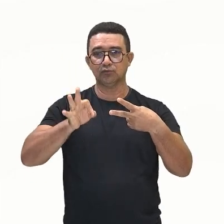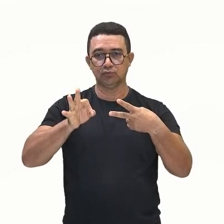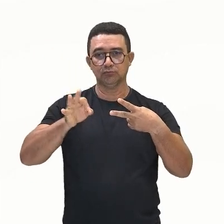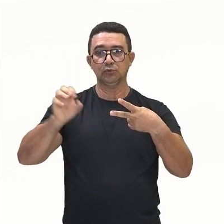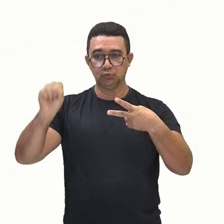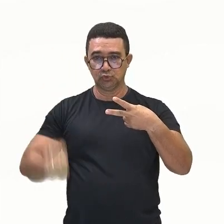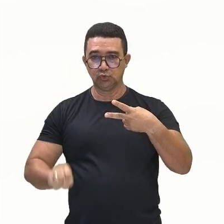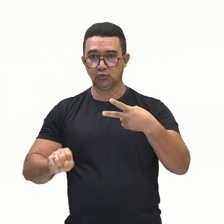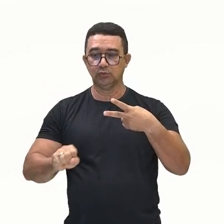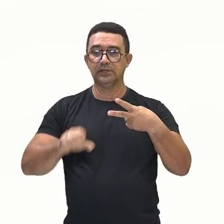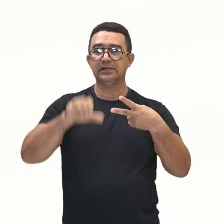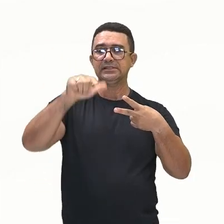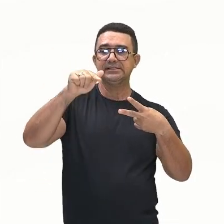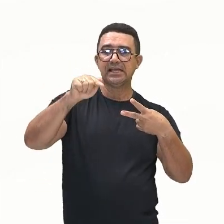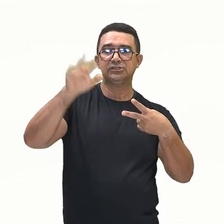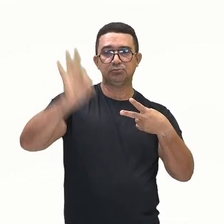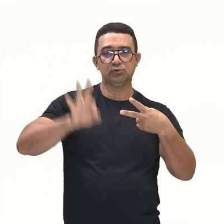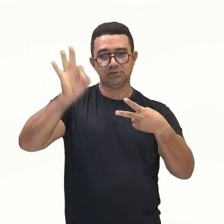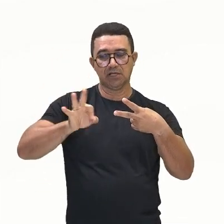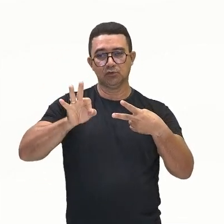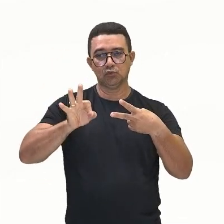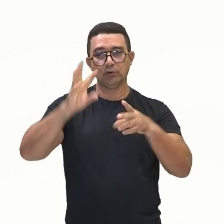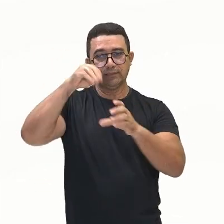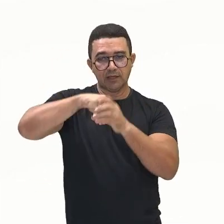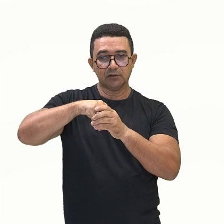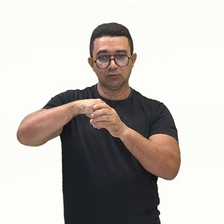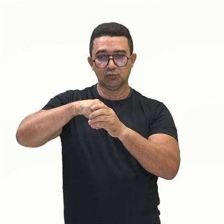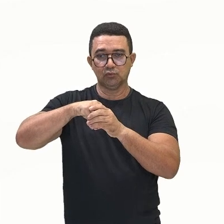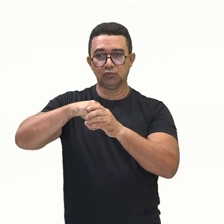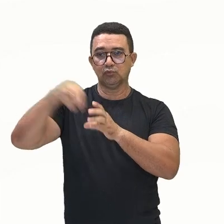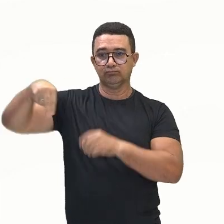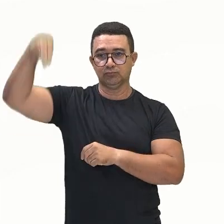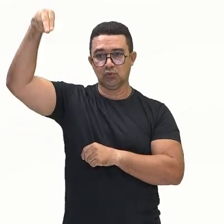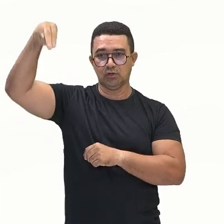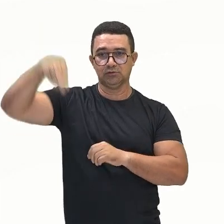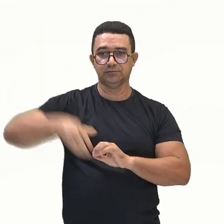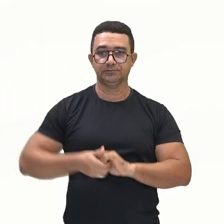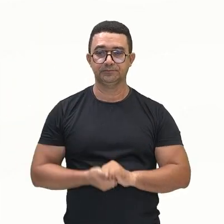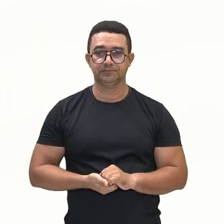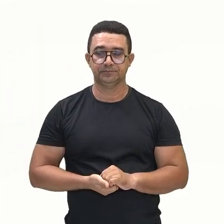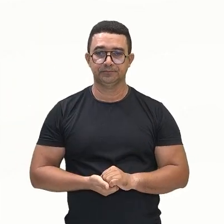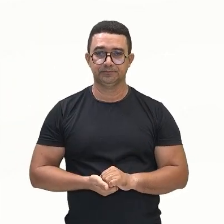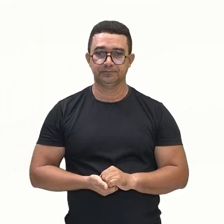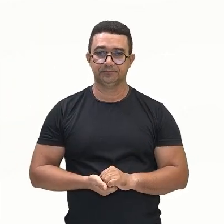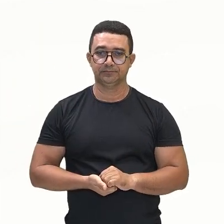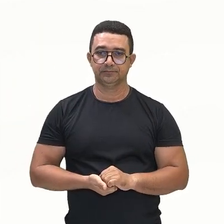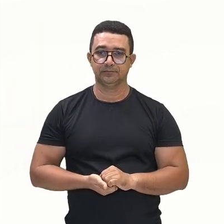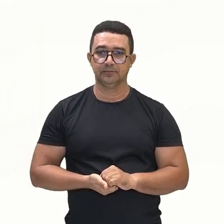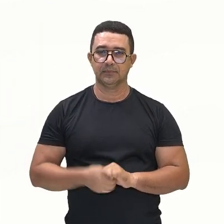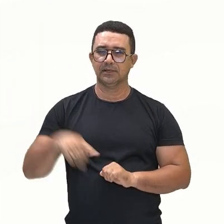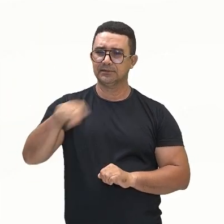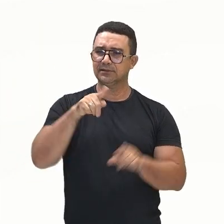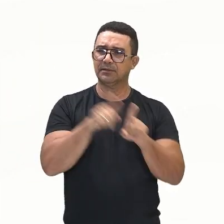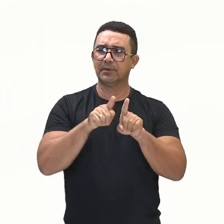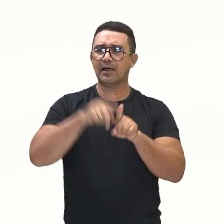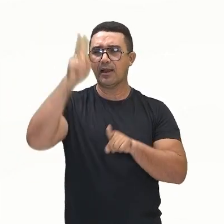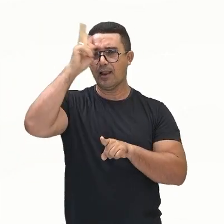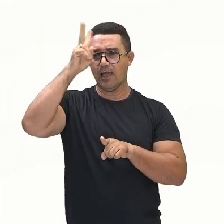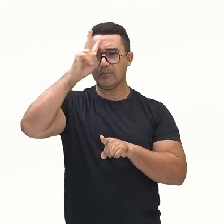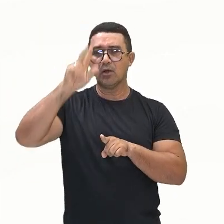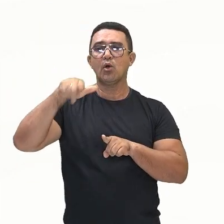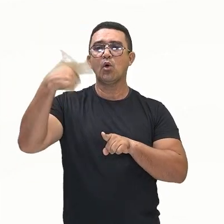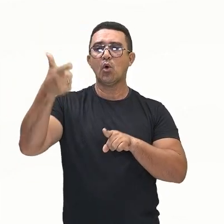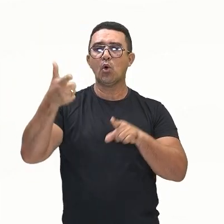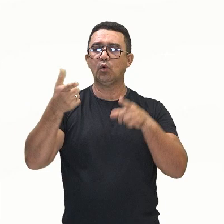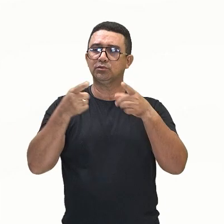sul e apenas 7% do seu território no hemisfério norte. Vocês também devem lembrar de uma outra linha, que